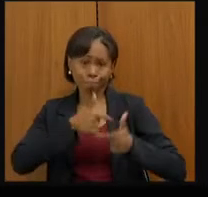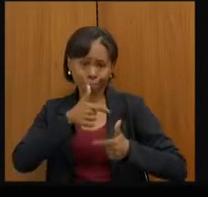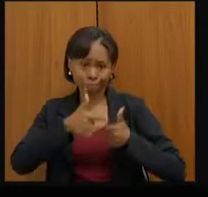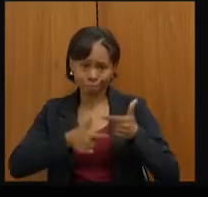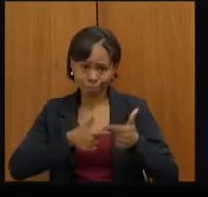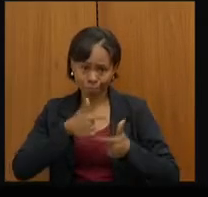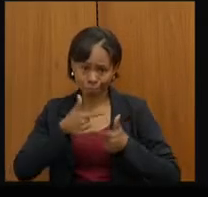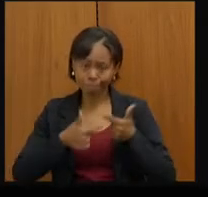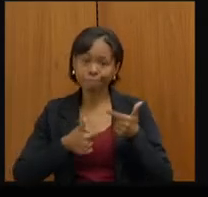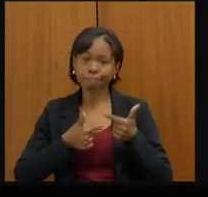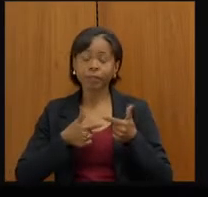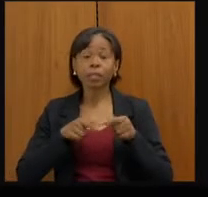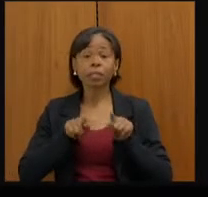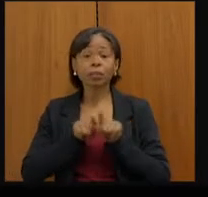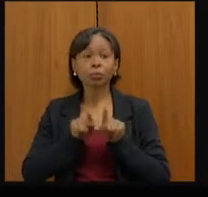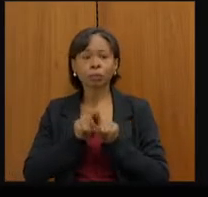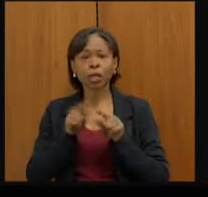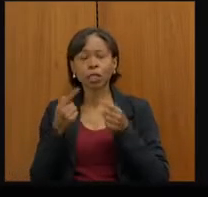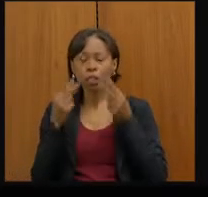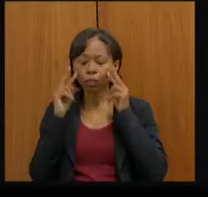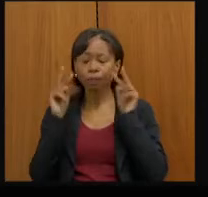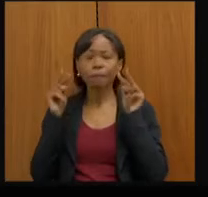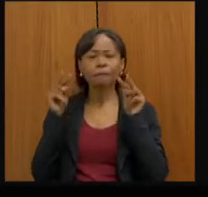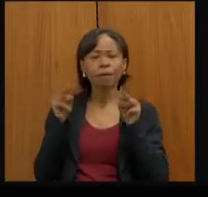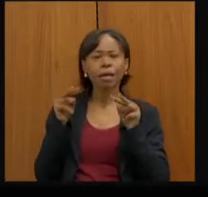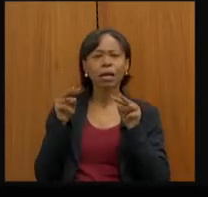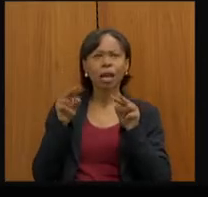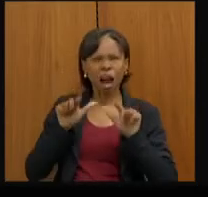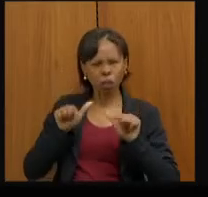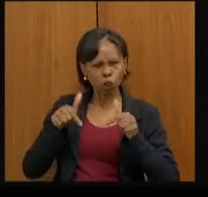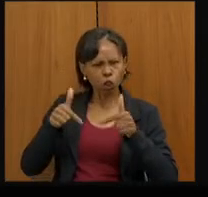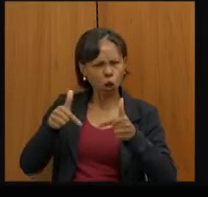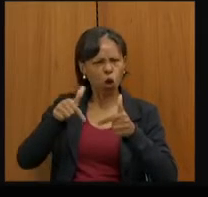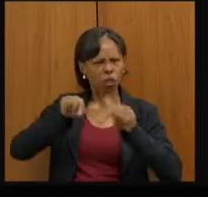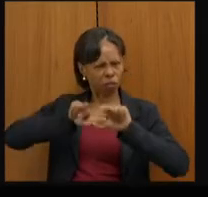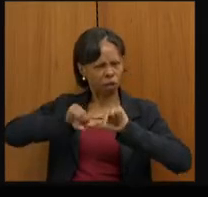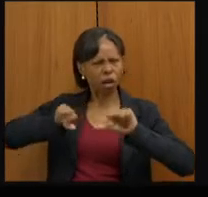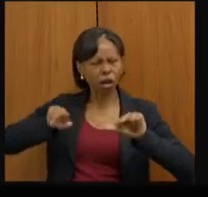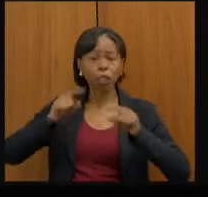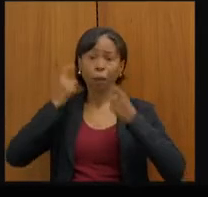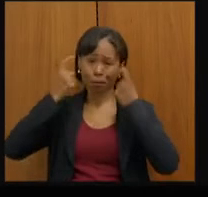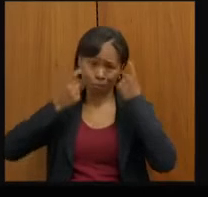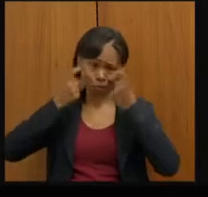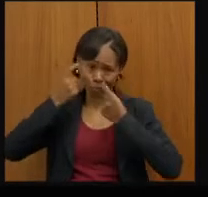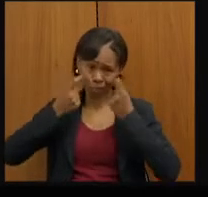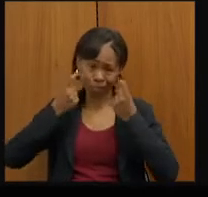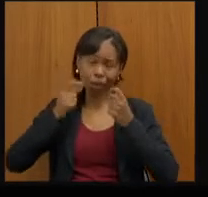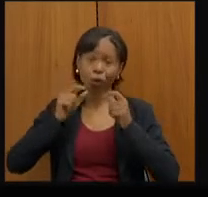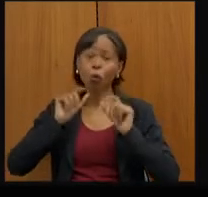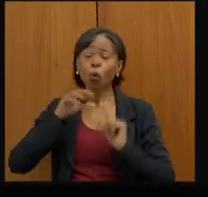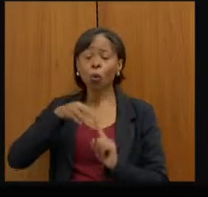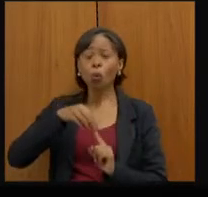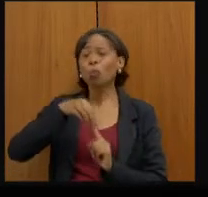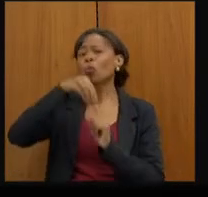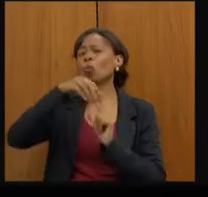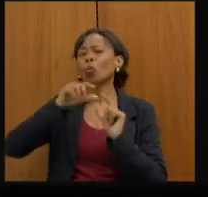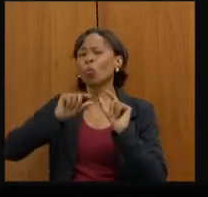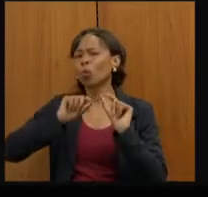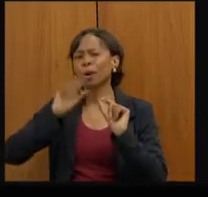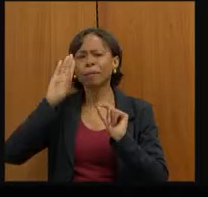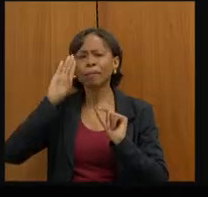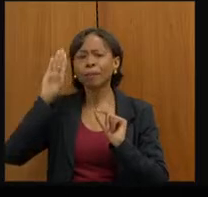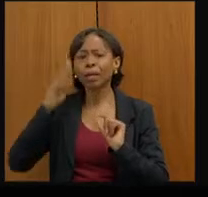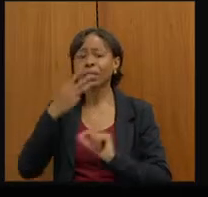deputada quando a gente olha é toda da fazemos e as nossas preocupações a gente de táxi aqui e